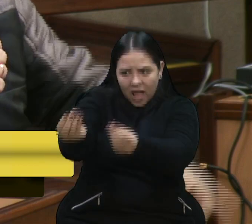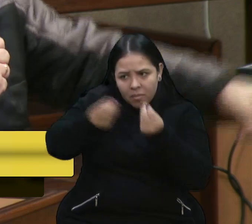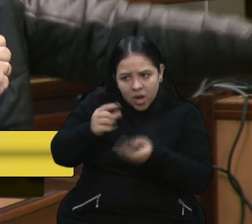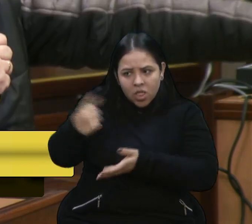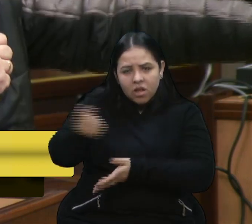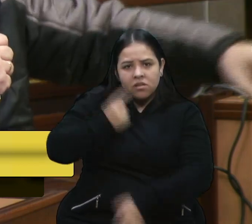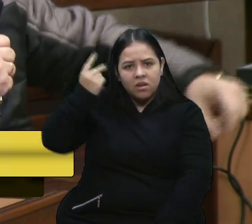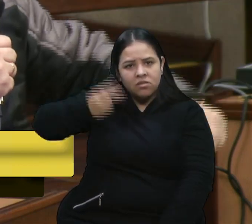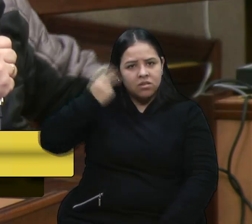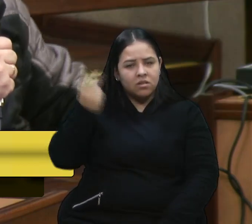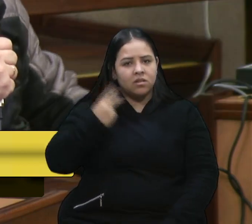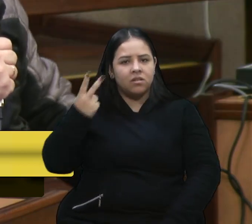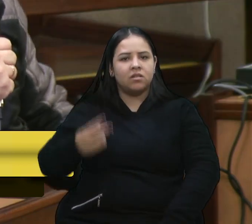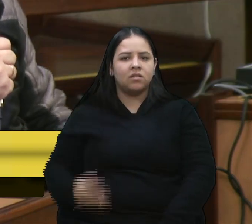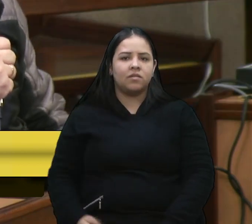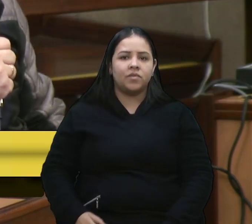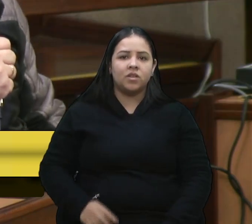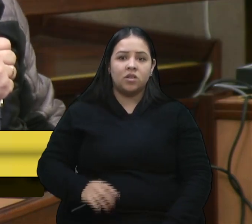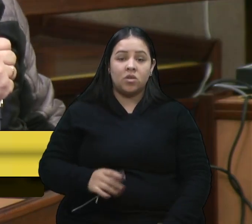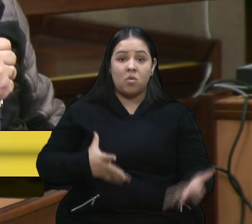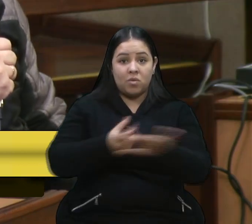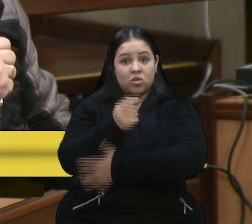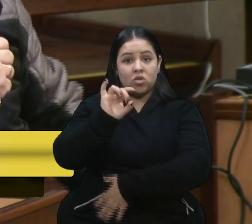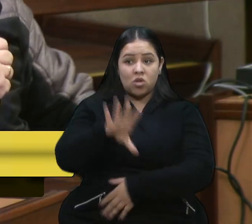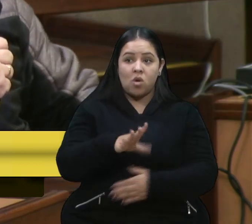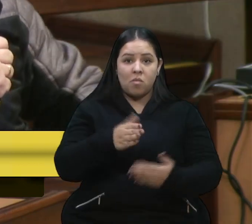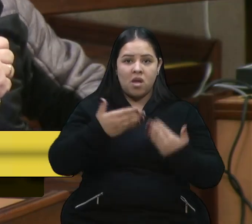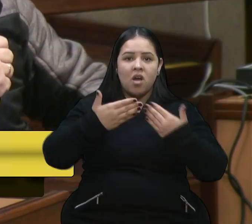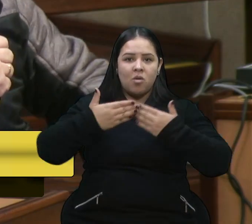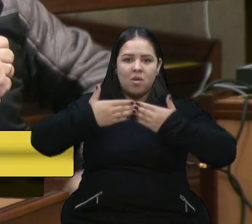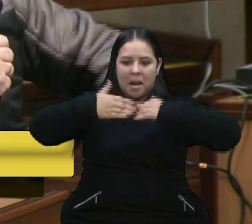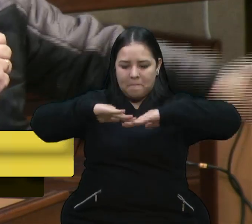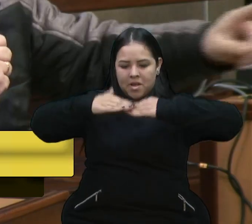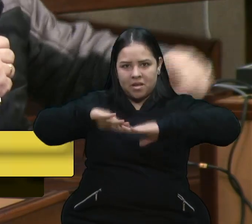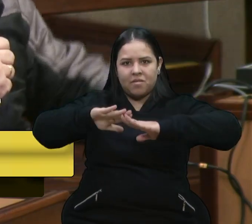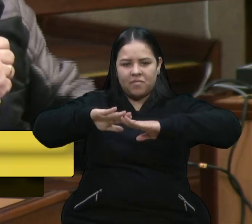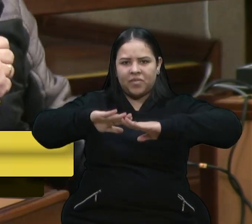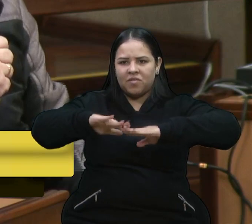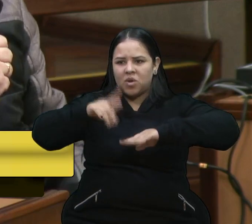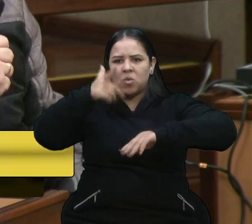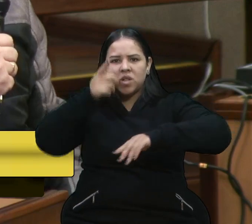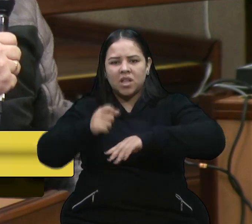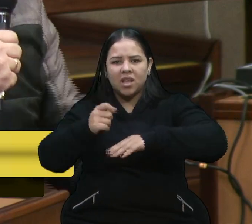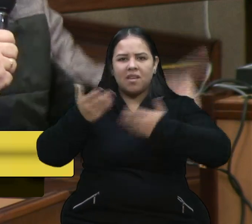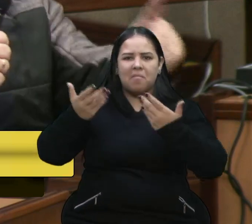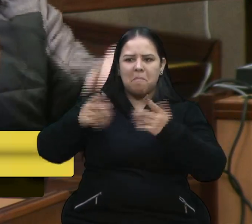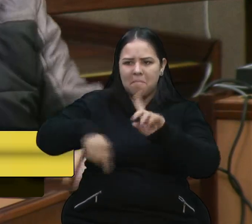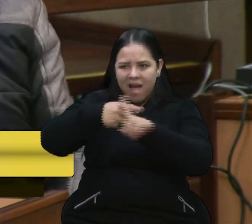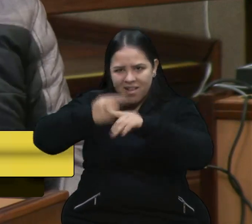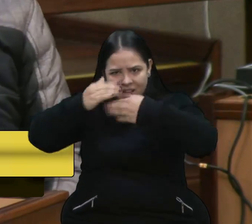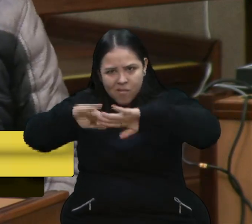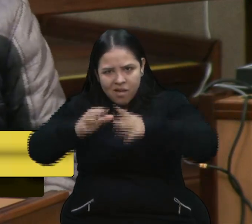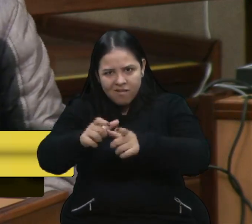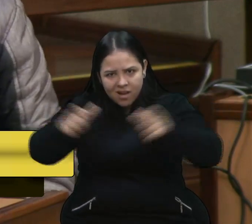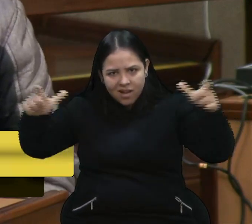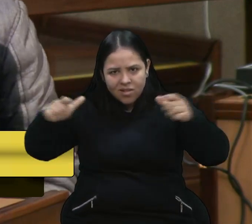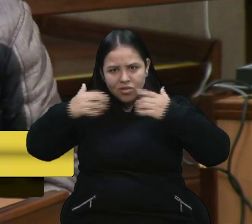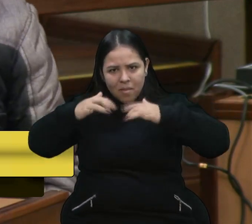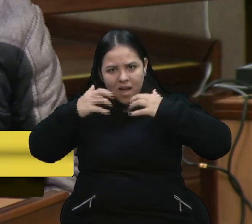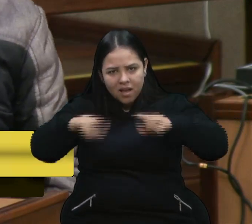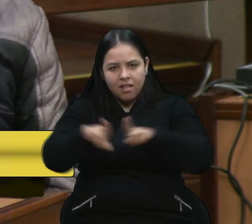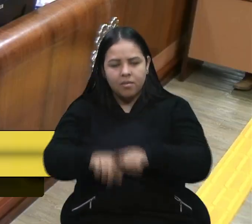nós arrumamos não só uma caminhonete, né, vereador Fantinão? Vamos arrumar máquina e caminhão, tá? Obrigado, vereador, pela parte. Obrigado,